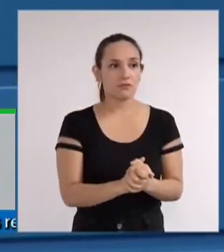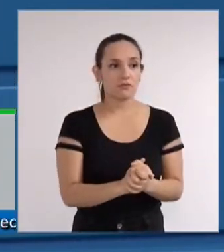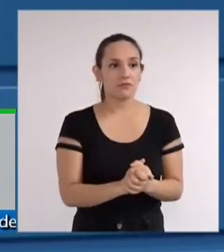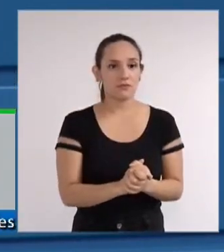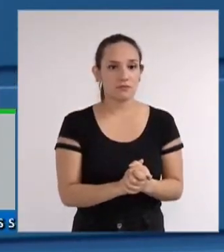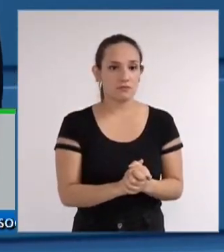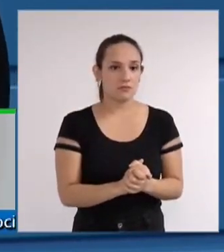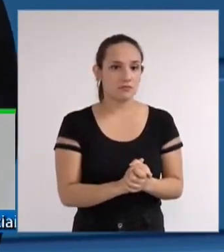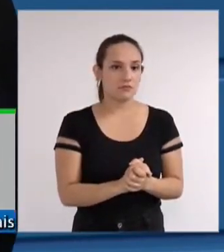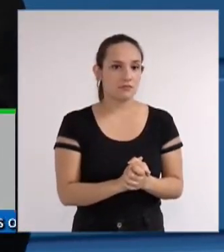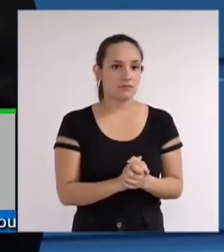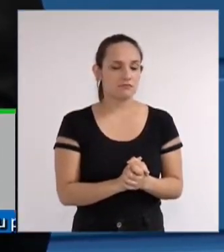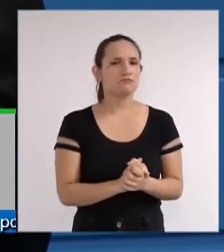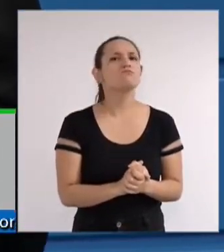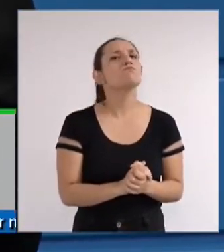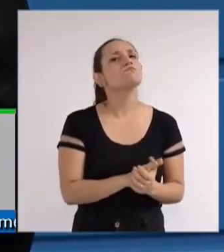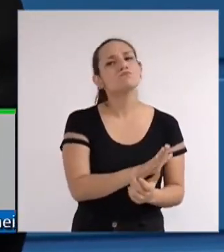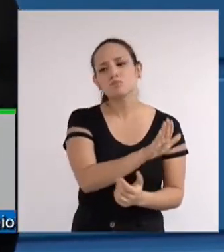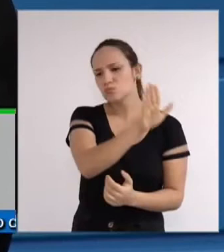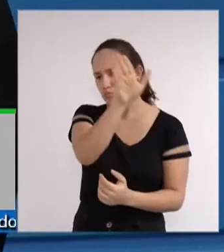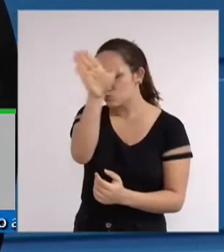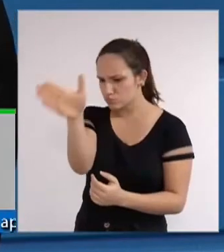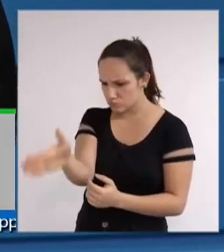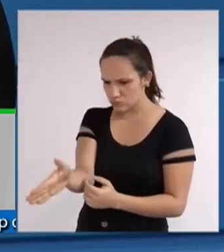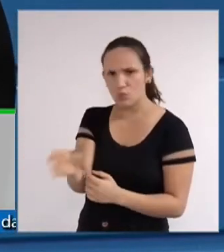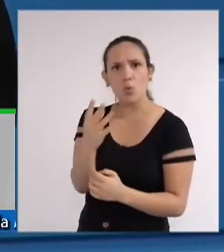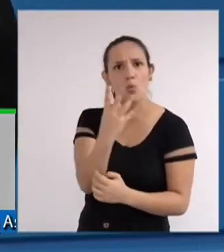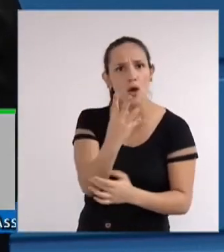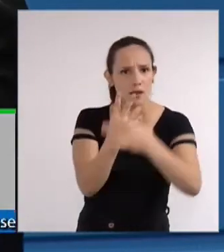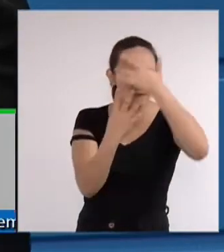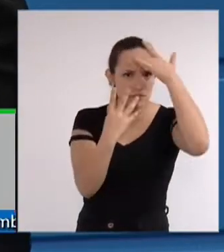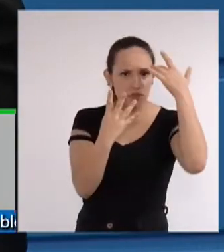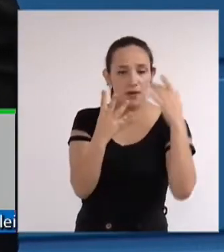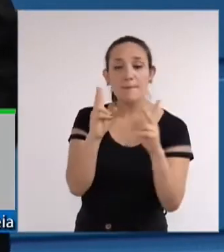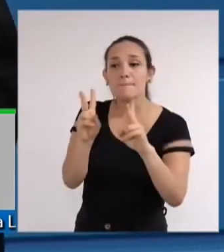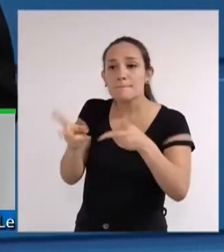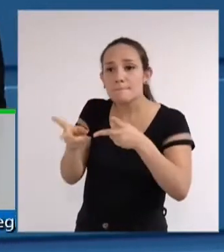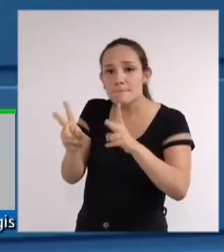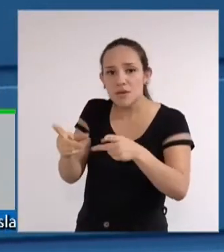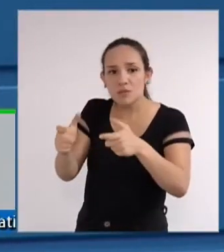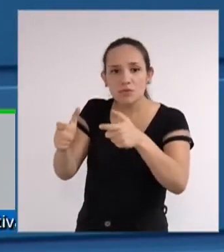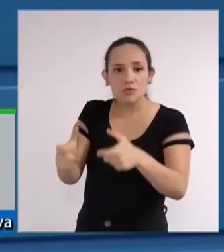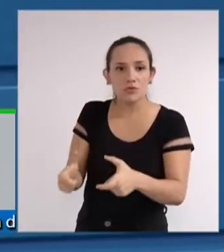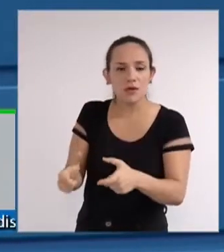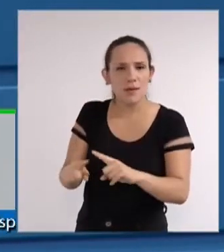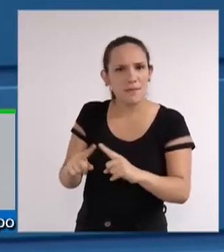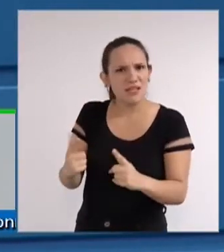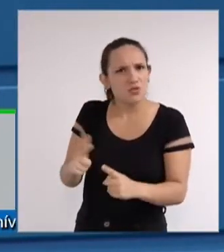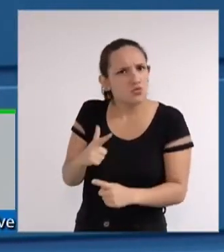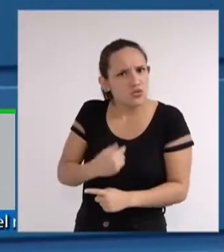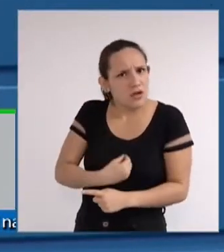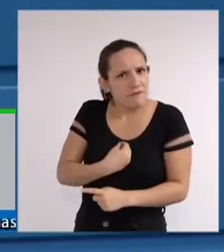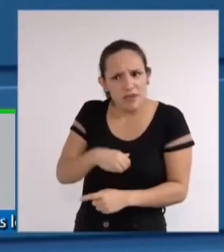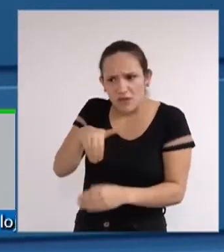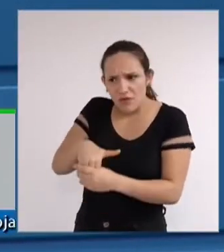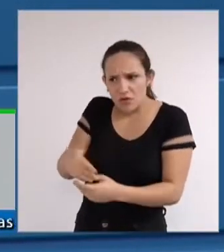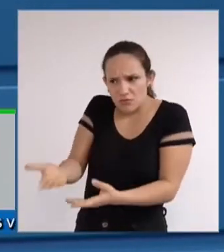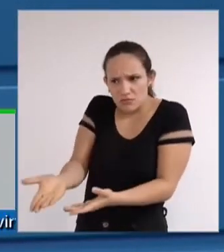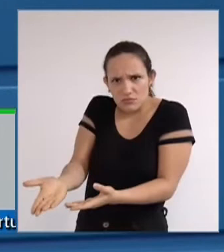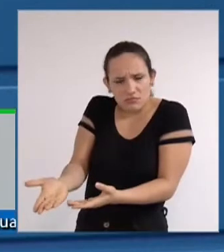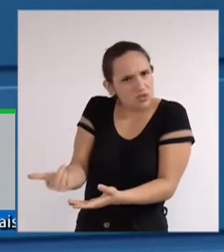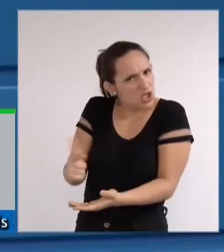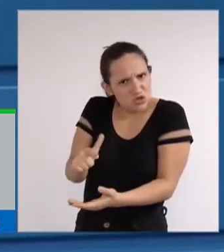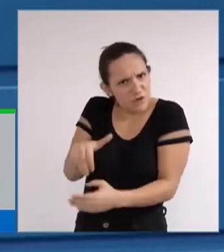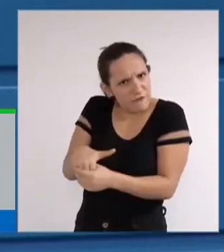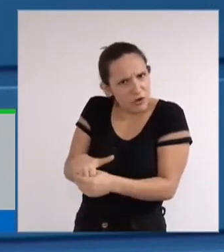foram direcionar os votos, 4 pessoas da mesma casa, numa mesma urna, e os votos não apareceram. E os